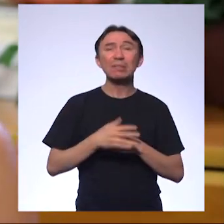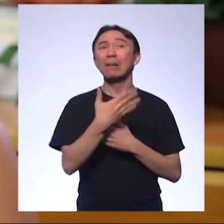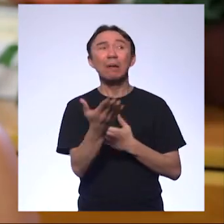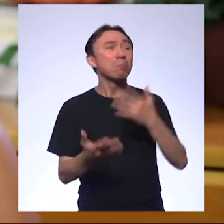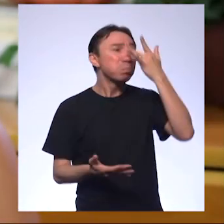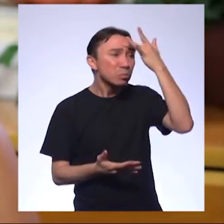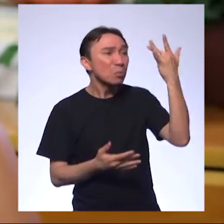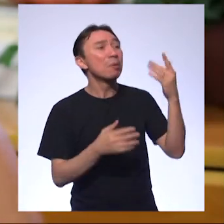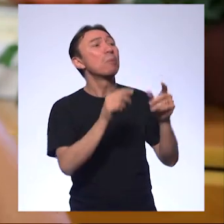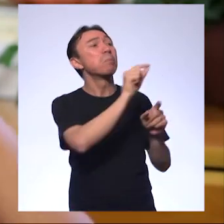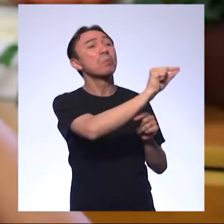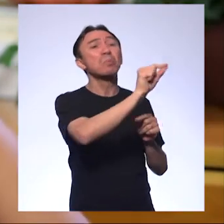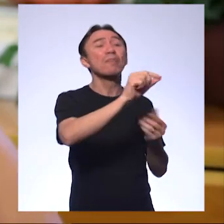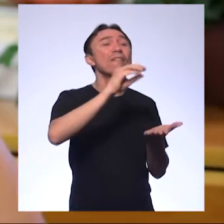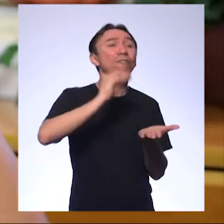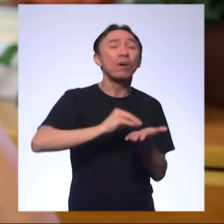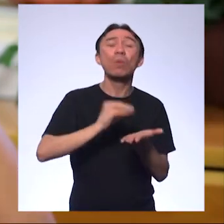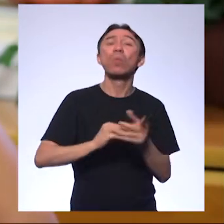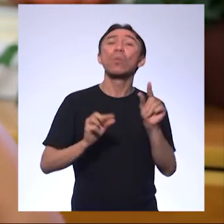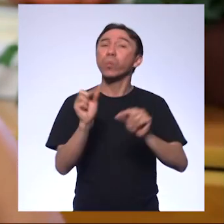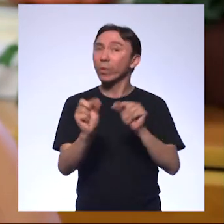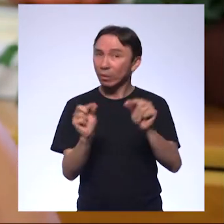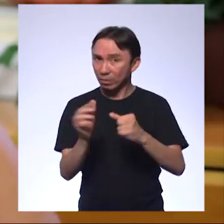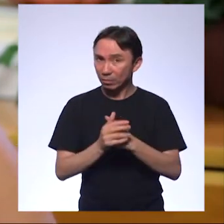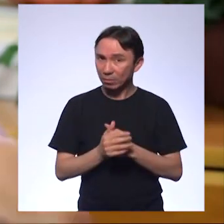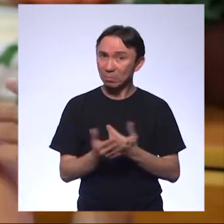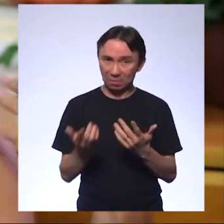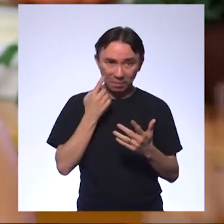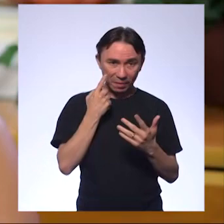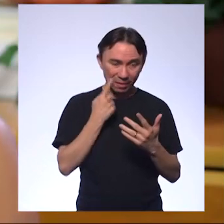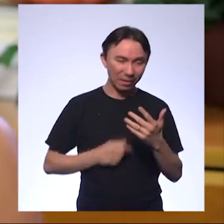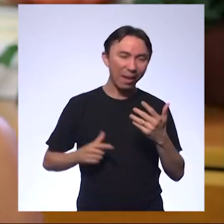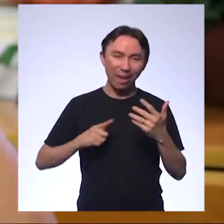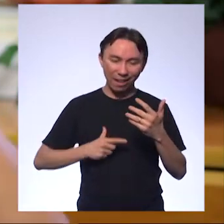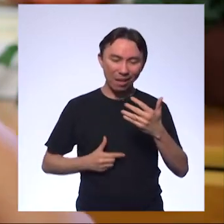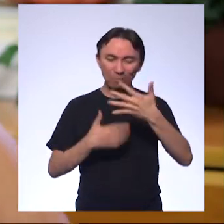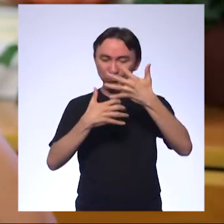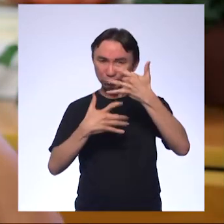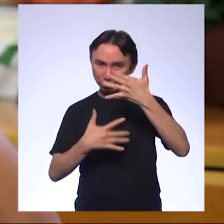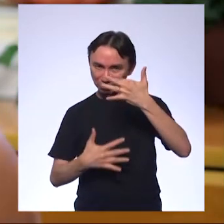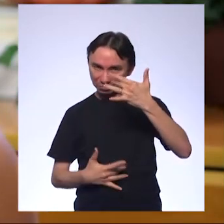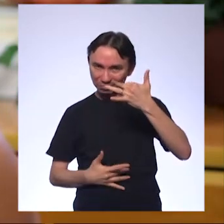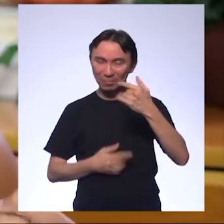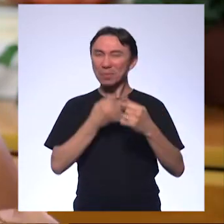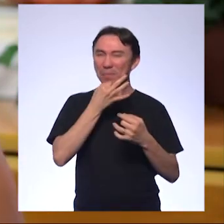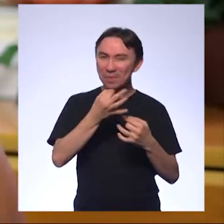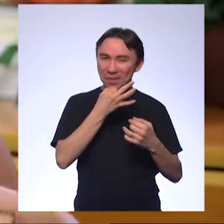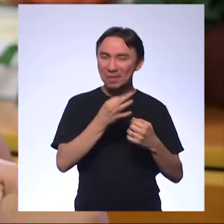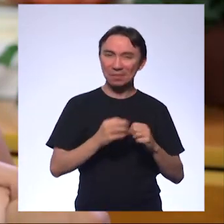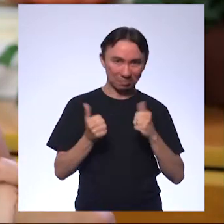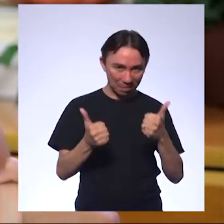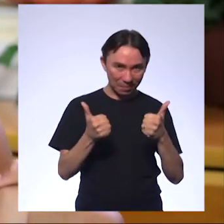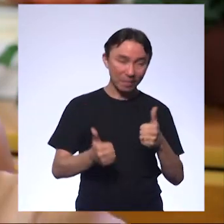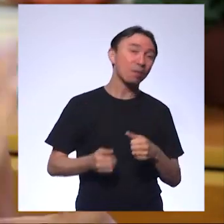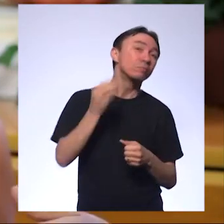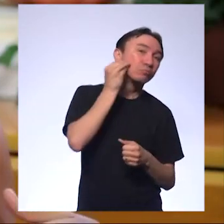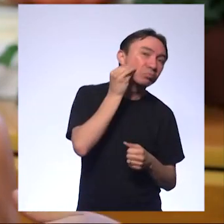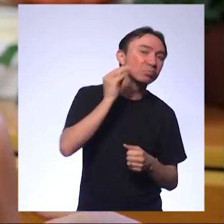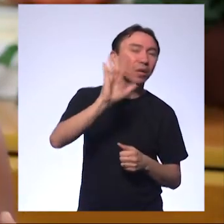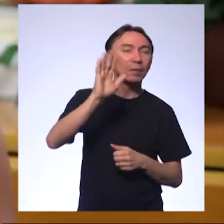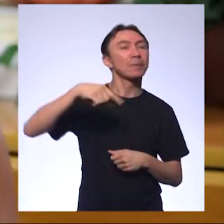pessoas, enfim, vamos conversar aqui embaixo nos comentários que eu adoro ouvir vocês falarem. Um enorme beijo e até o próximo